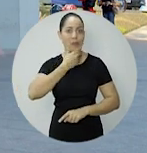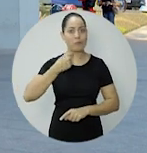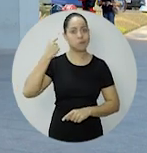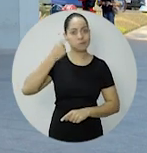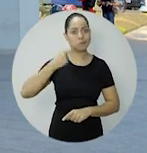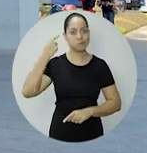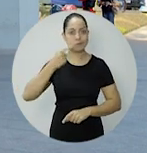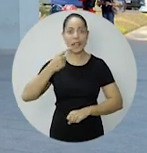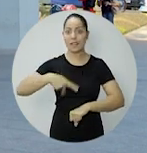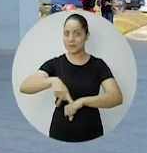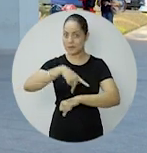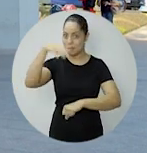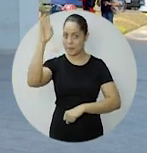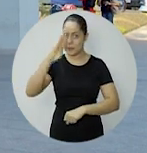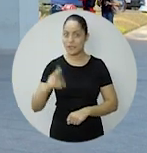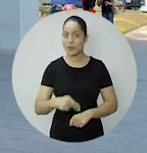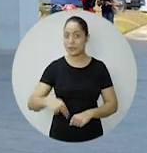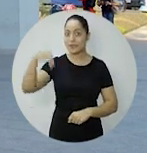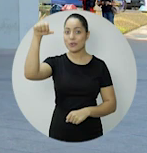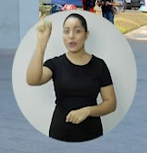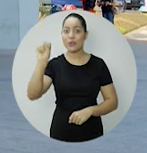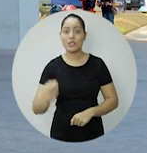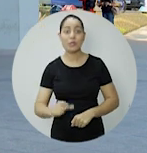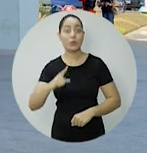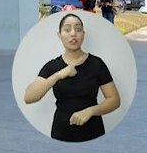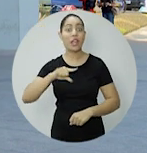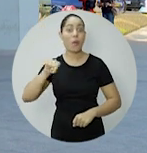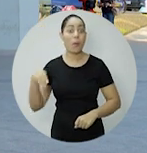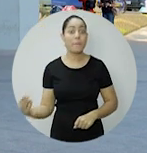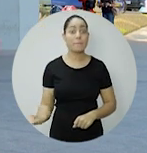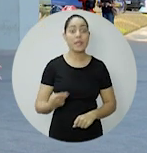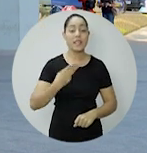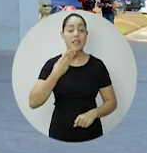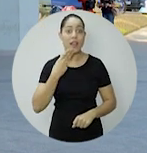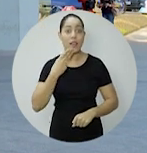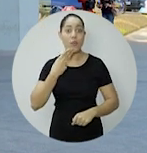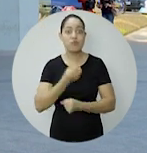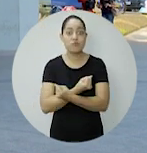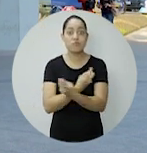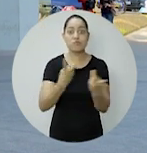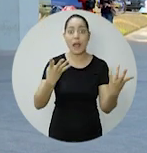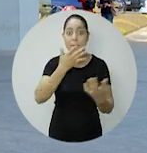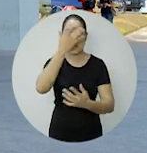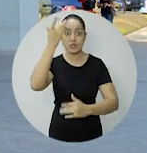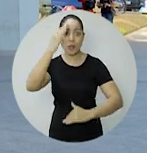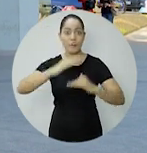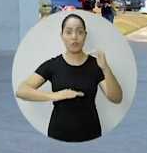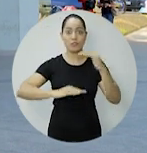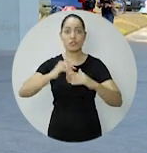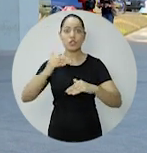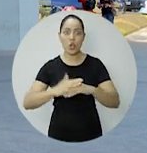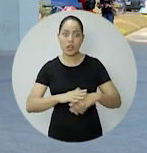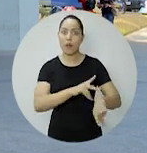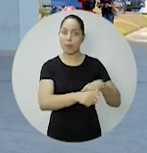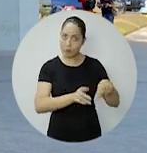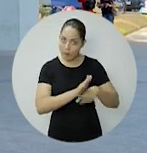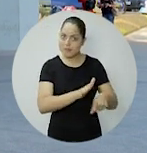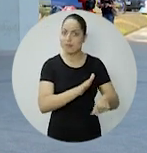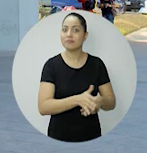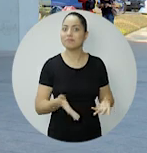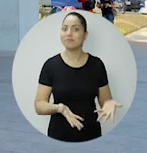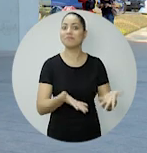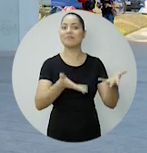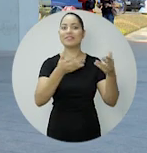advogadas de todo o país. De norte a sul do Brasil, são mais de 1.200.000 profissionais que fazem a diferença na